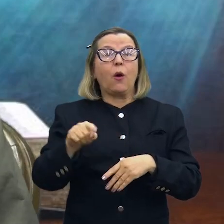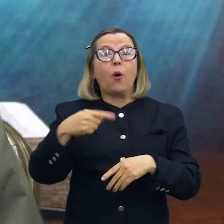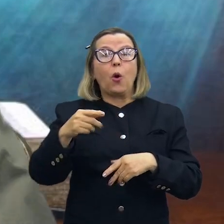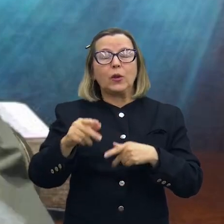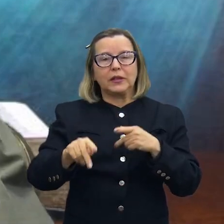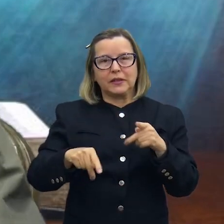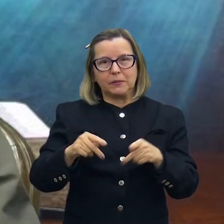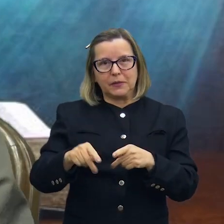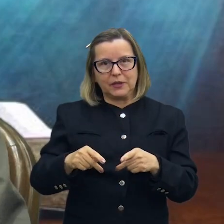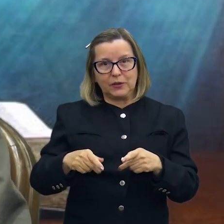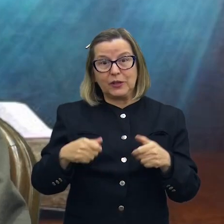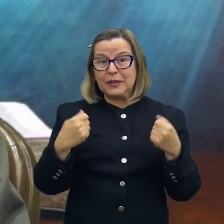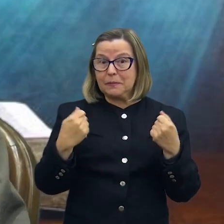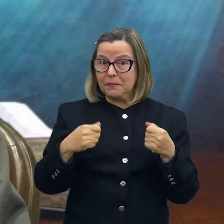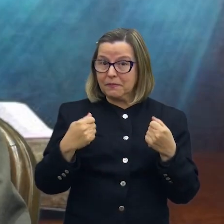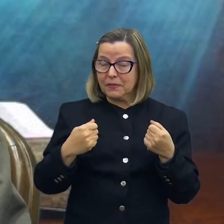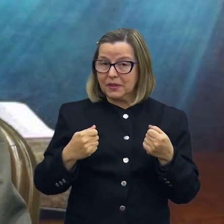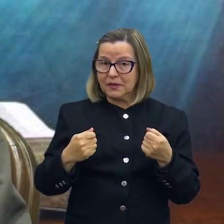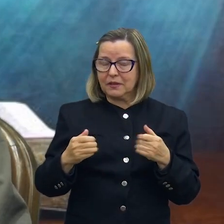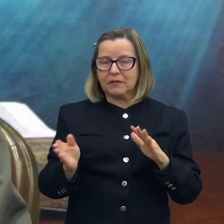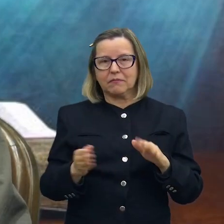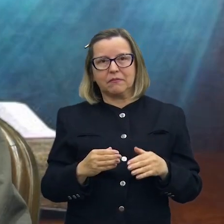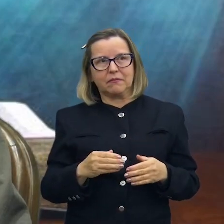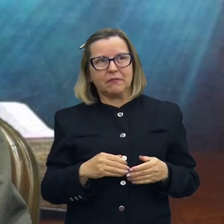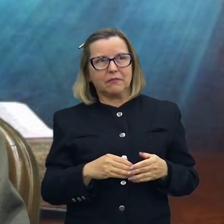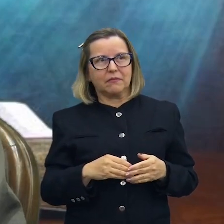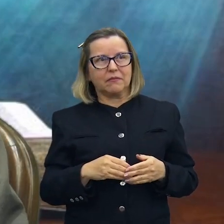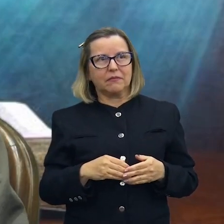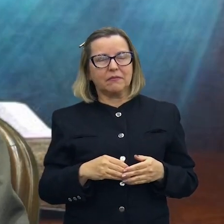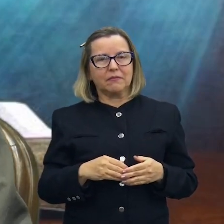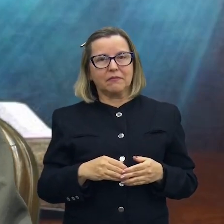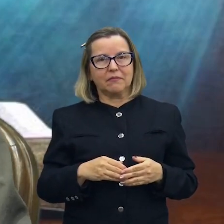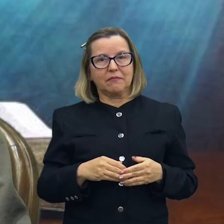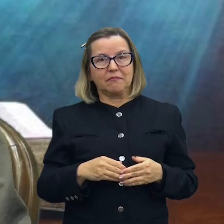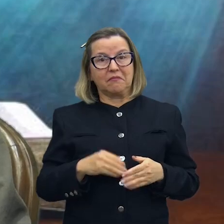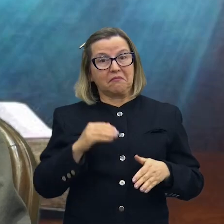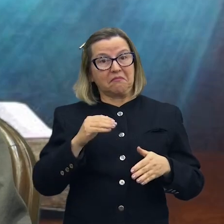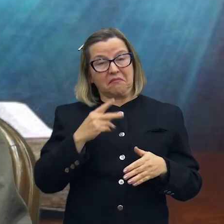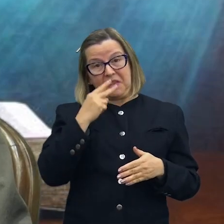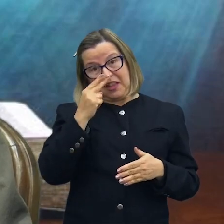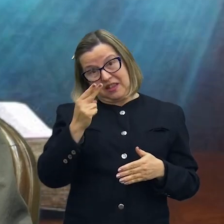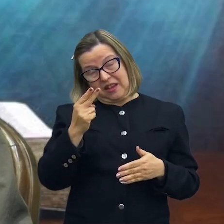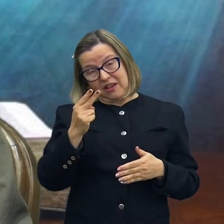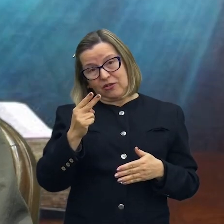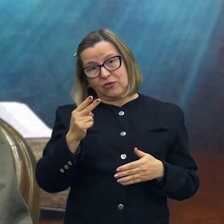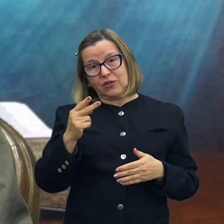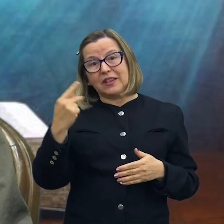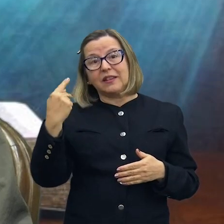é que eu vou repartir com aquele que tem necessidade? Talvez seja a sua situação também.